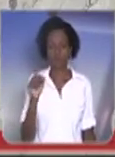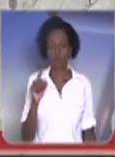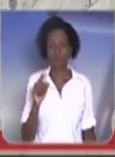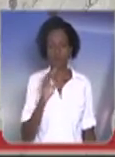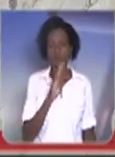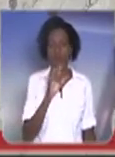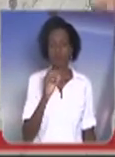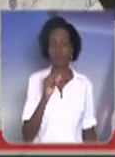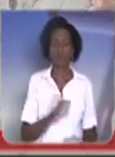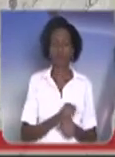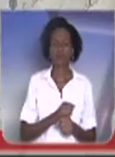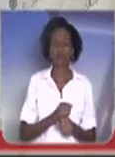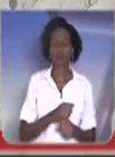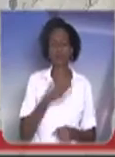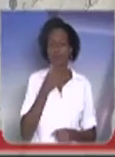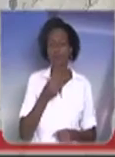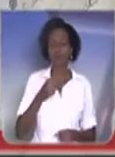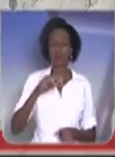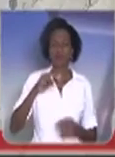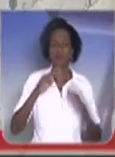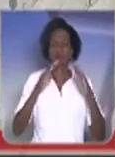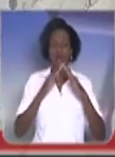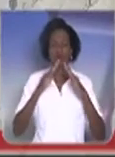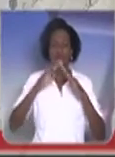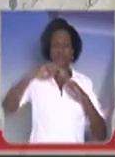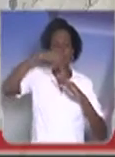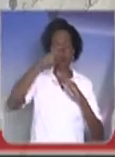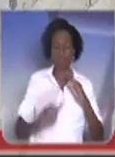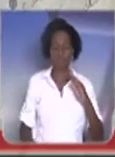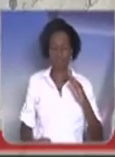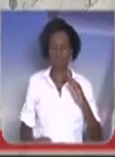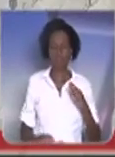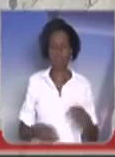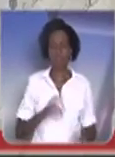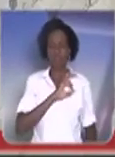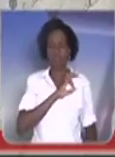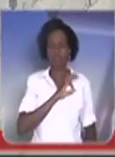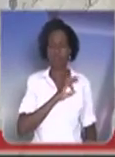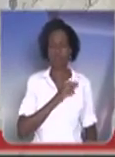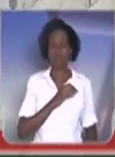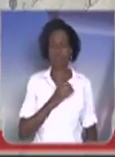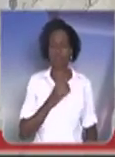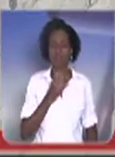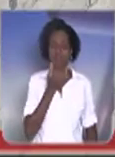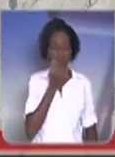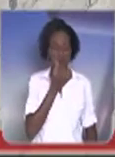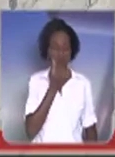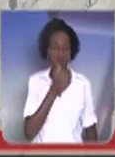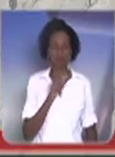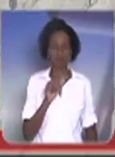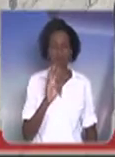atrás, onde um indivíduo caiu de cima de um telhado, aqueles policiais foram absolvidos. Foram absolvidos, sim, graças a